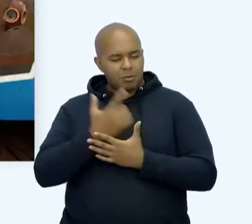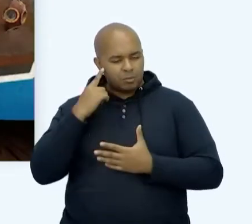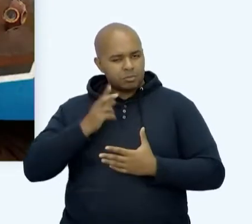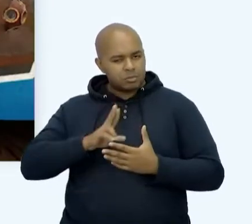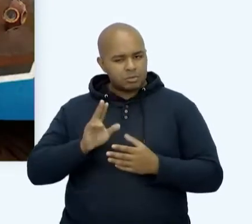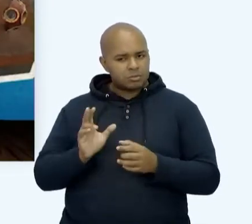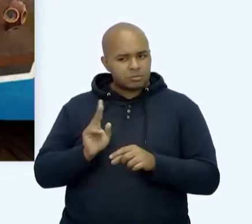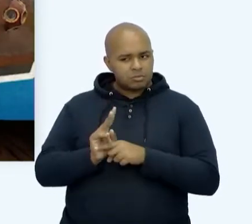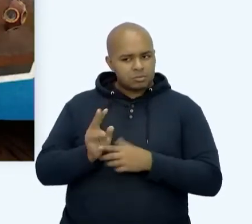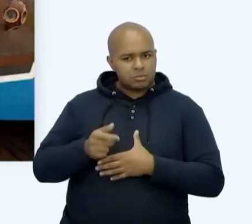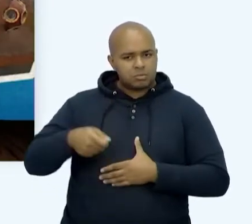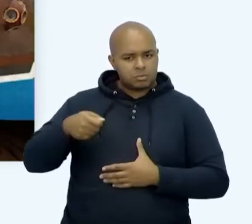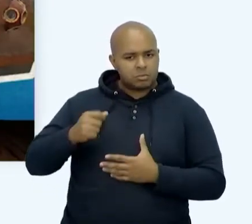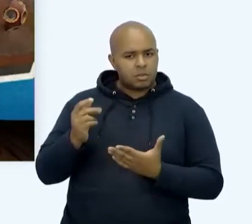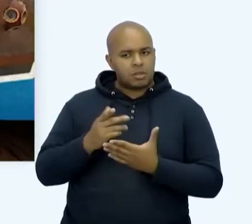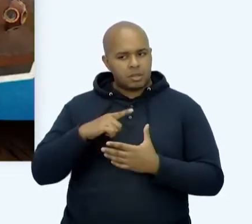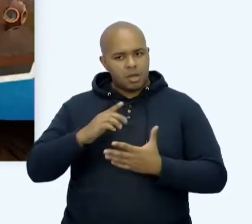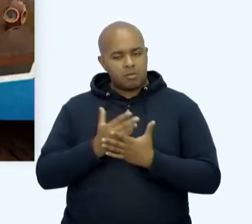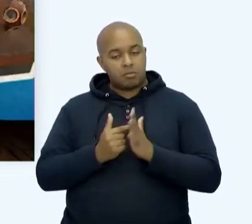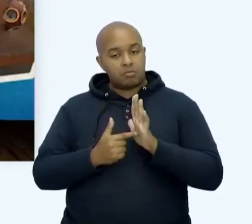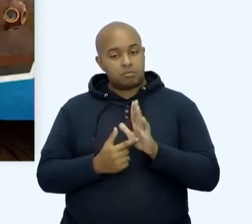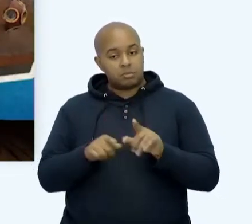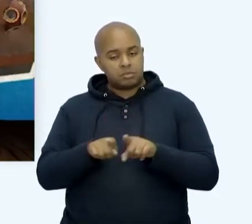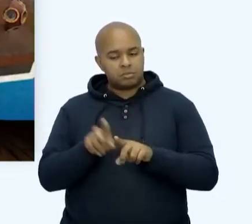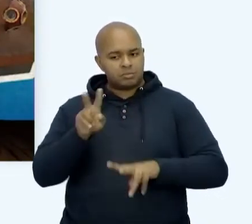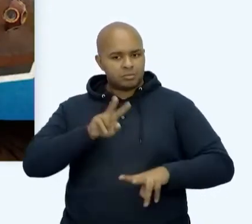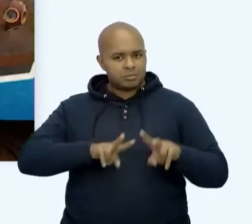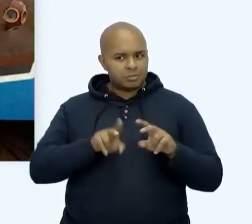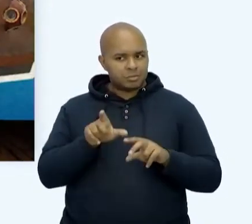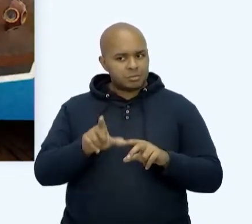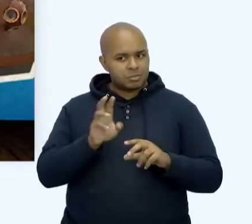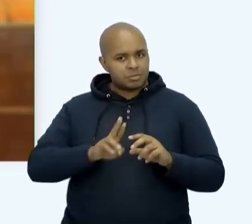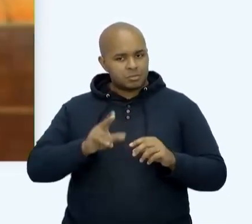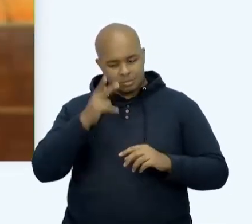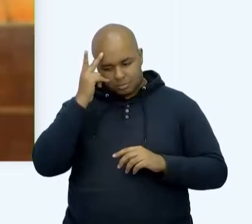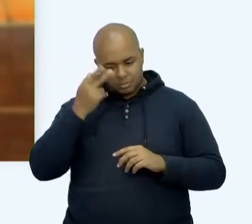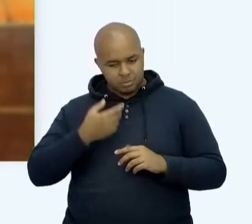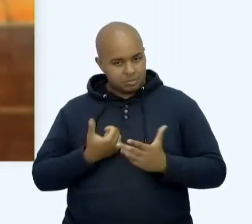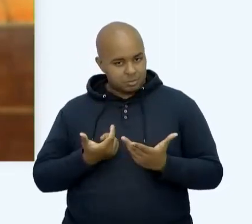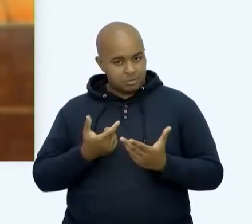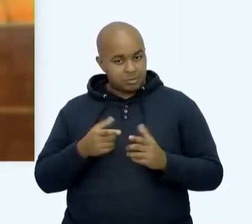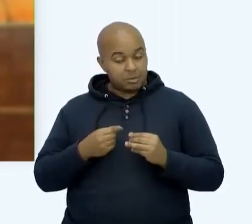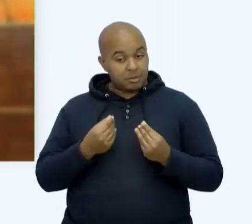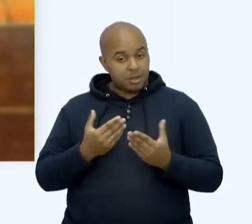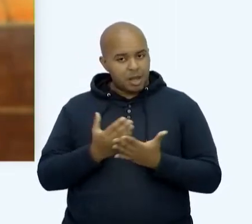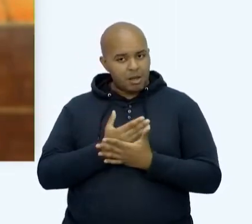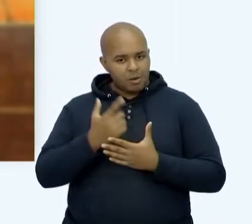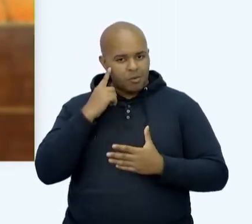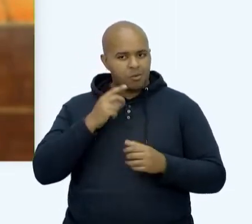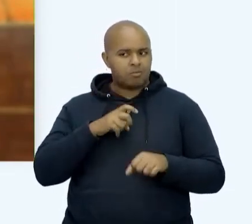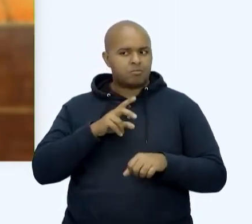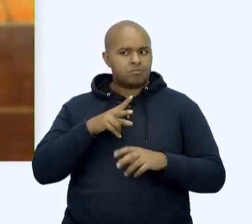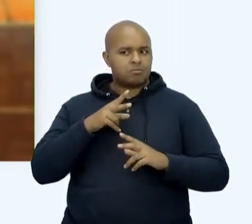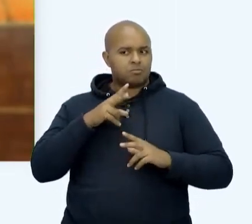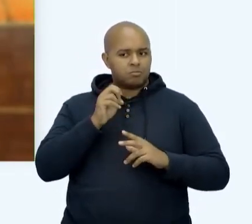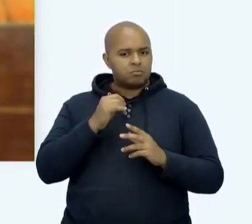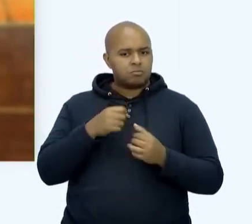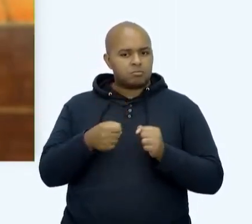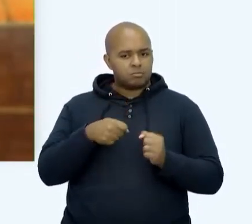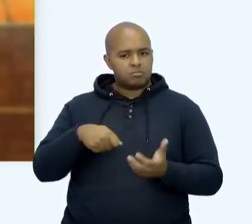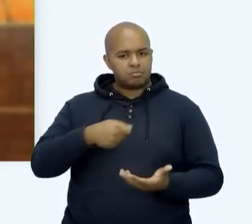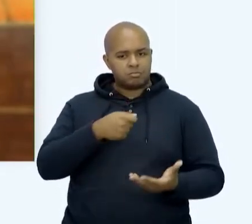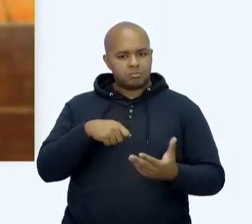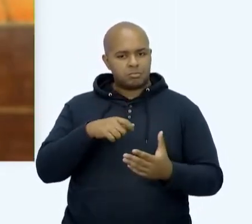produtos embalados, permitem uma boa apresentação e a visualização pelo consumidor. E também oferecem boa resistência mecânica, além